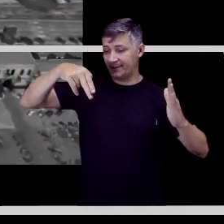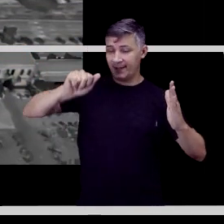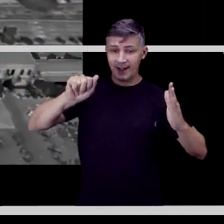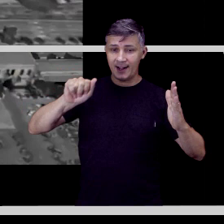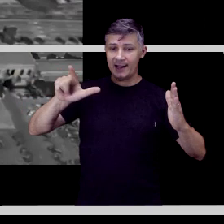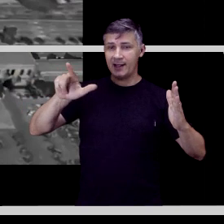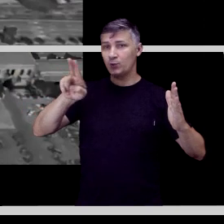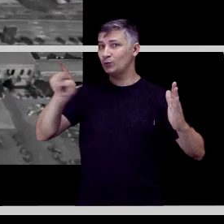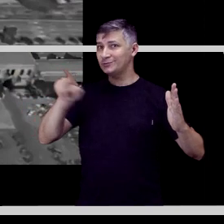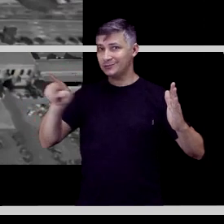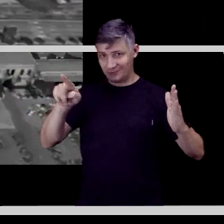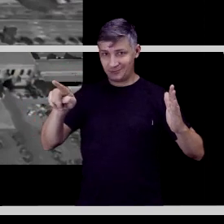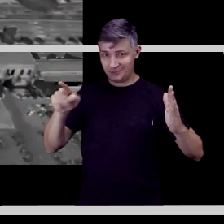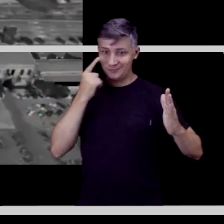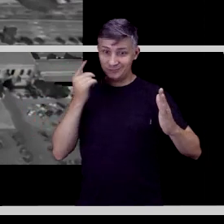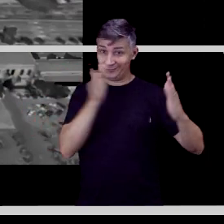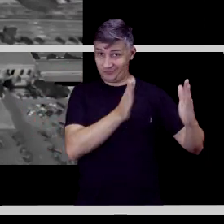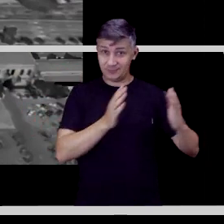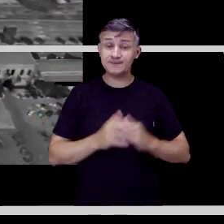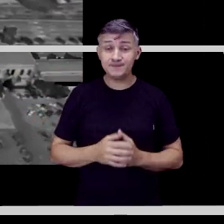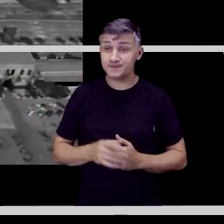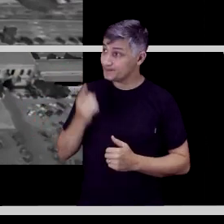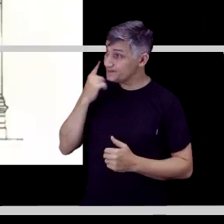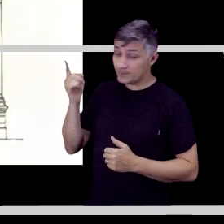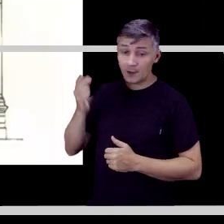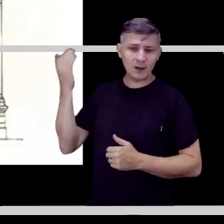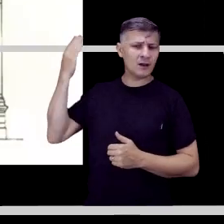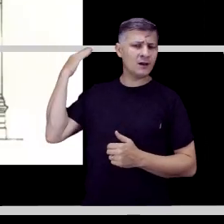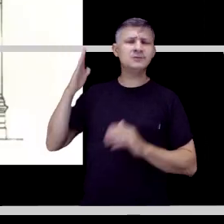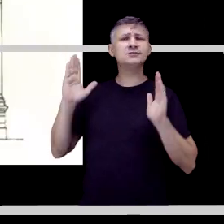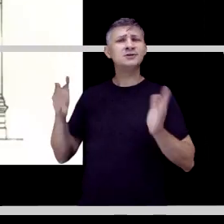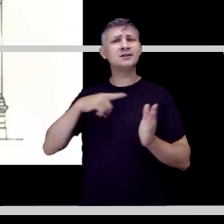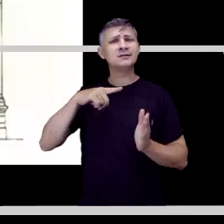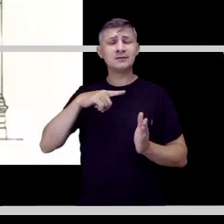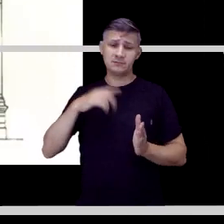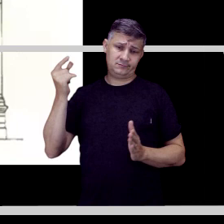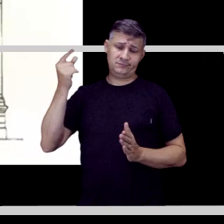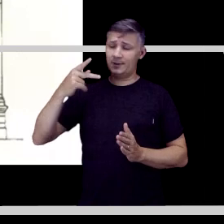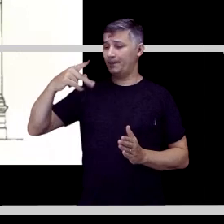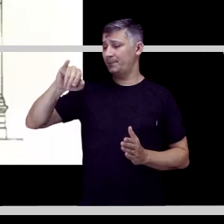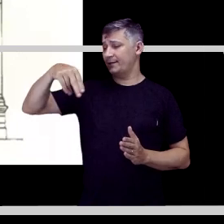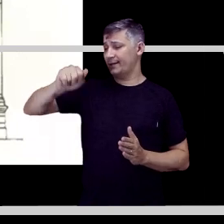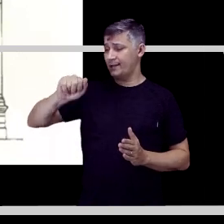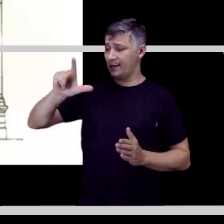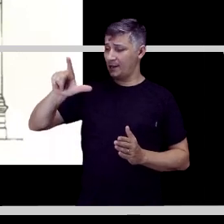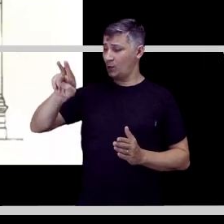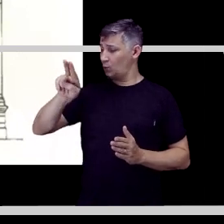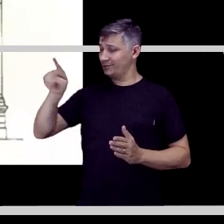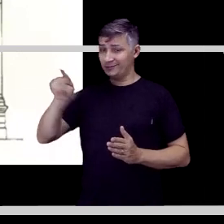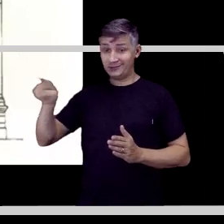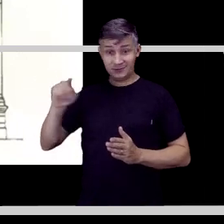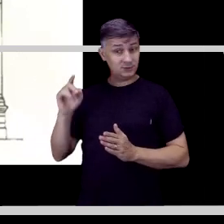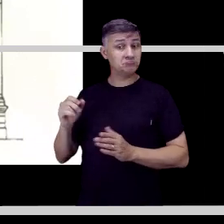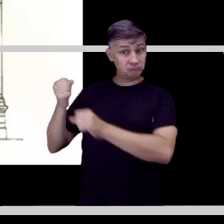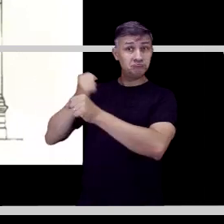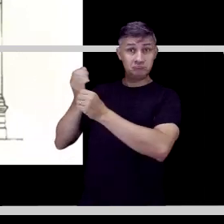extremo oposto, né, do jardim, onde já havia a Pina Luz é esse edifício